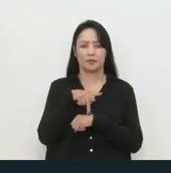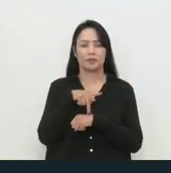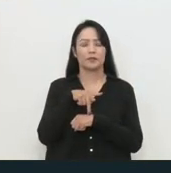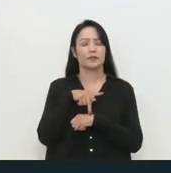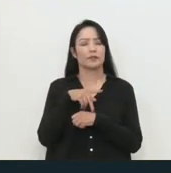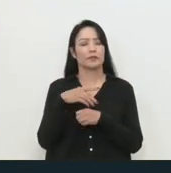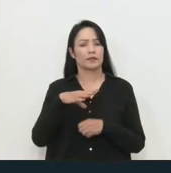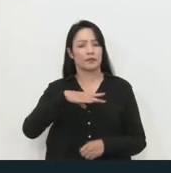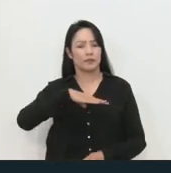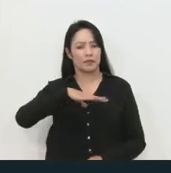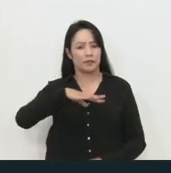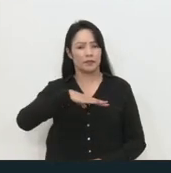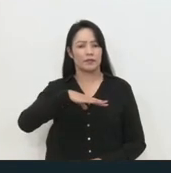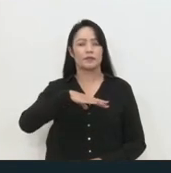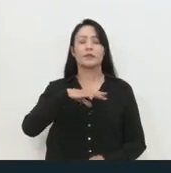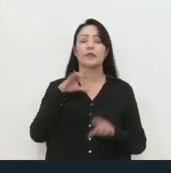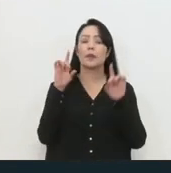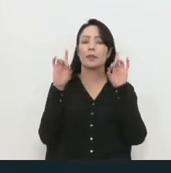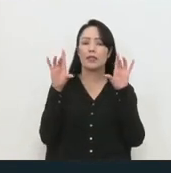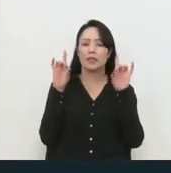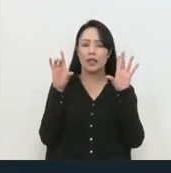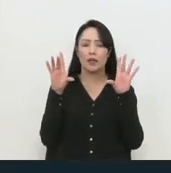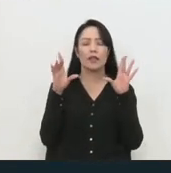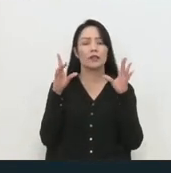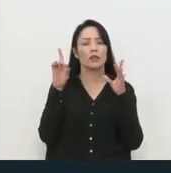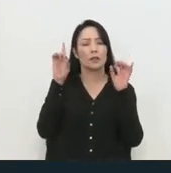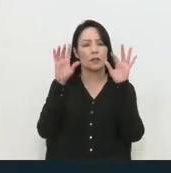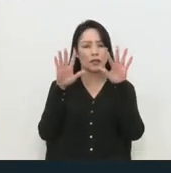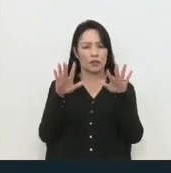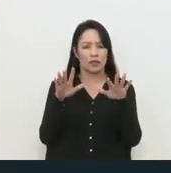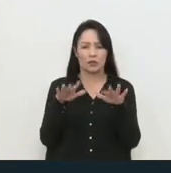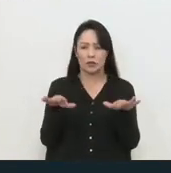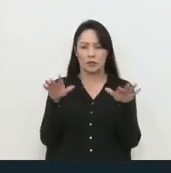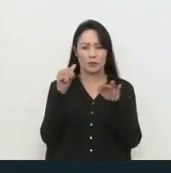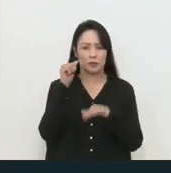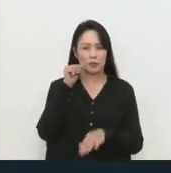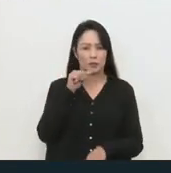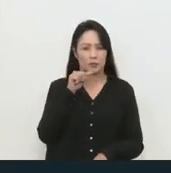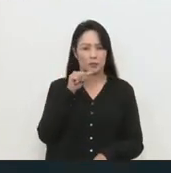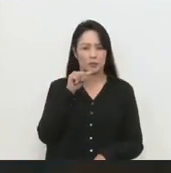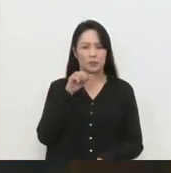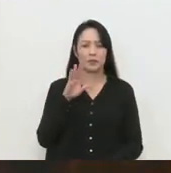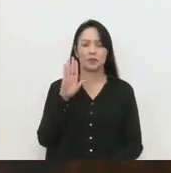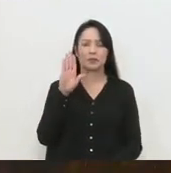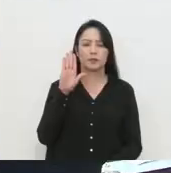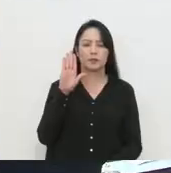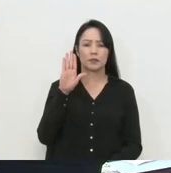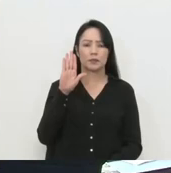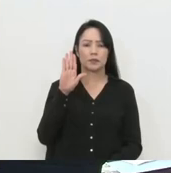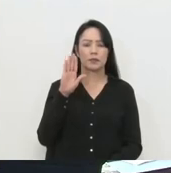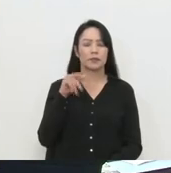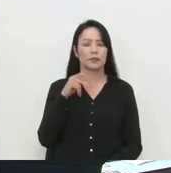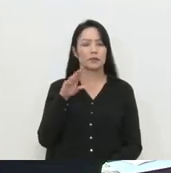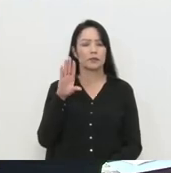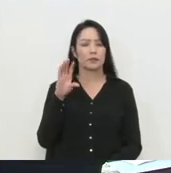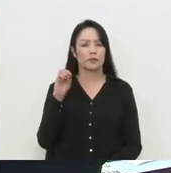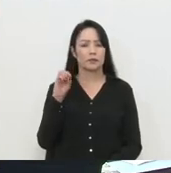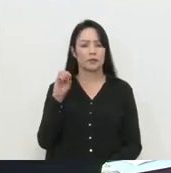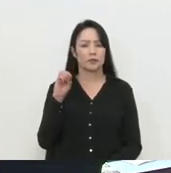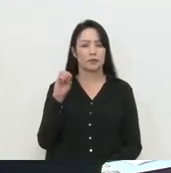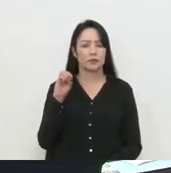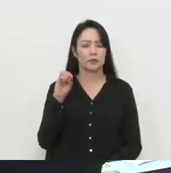nossa cidade em especial que Deus abençoe a todas as mulheres pela ordem vereador Paulo Roberto